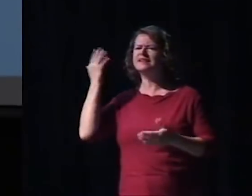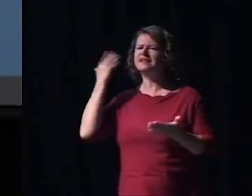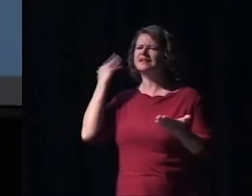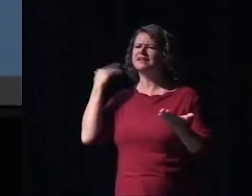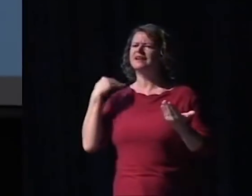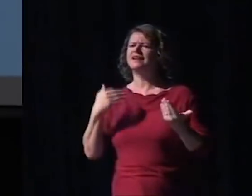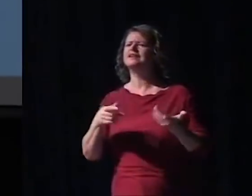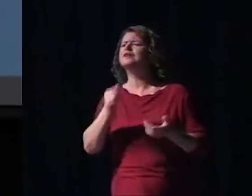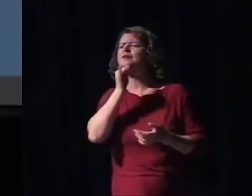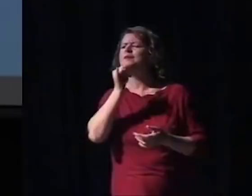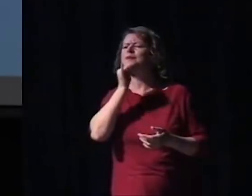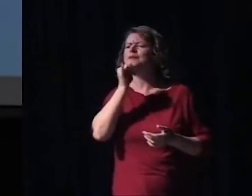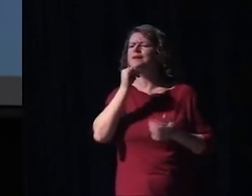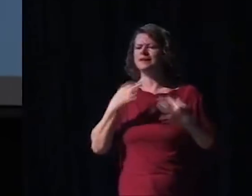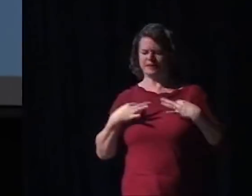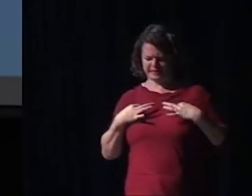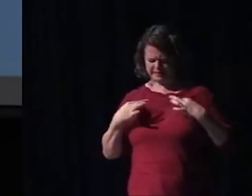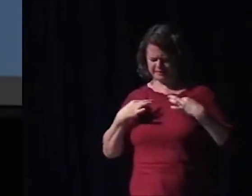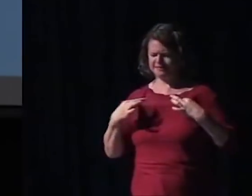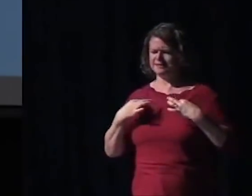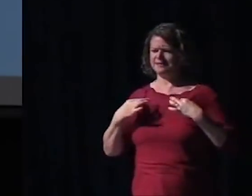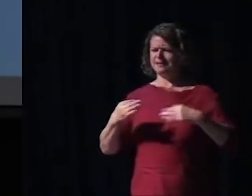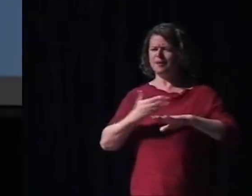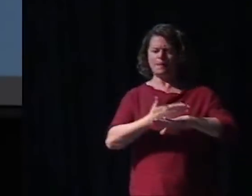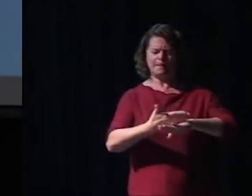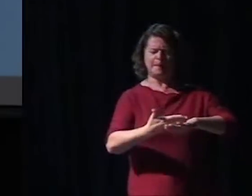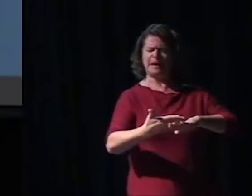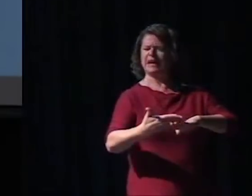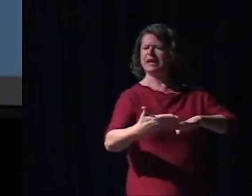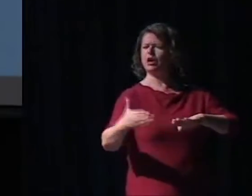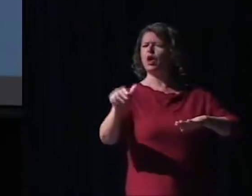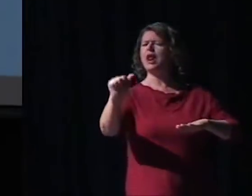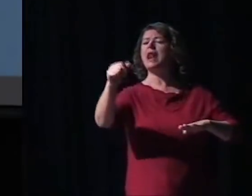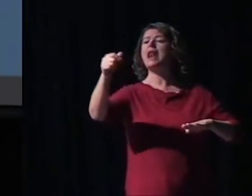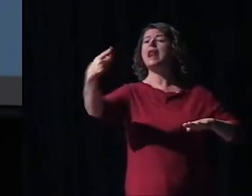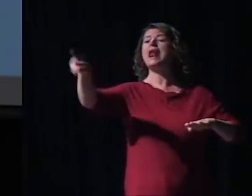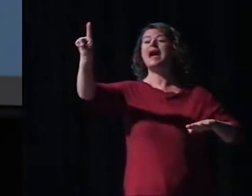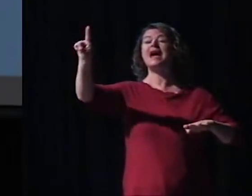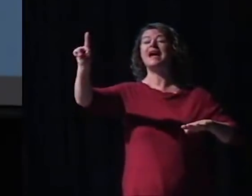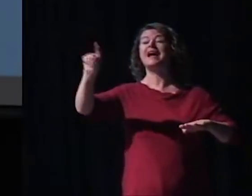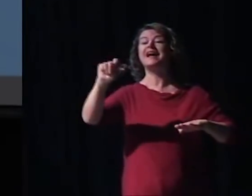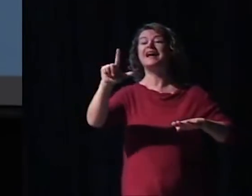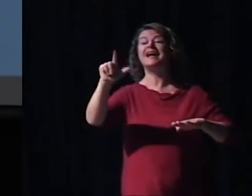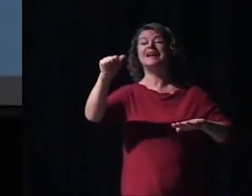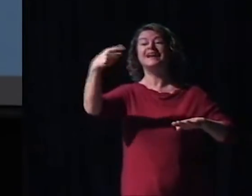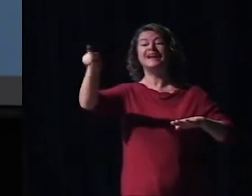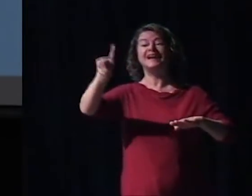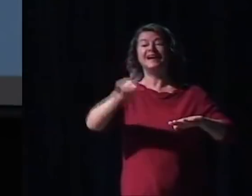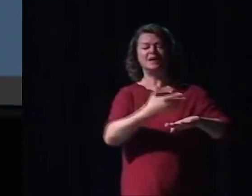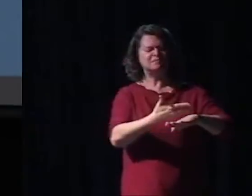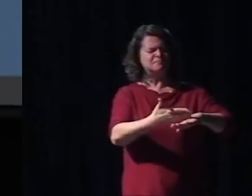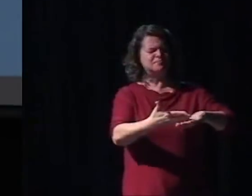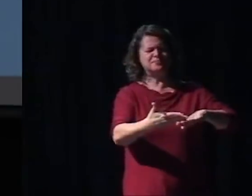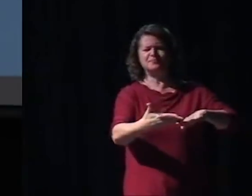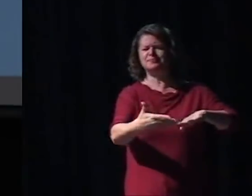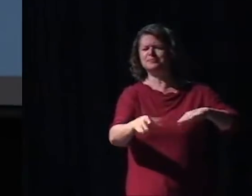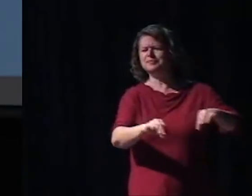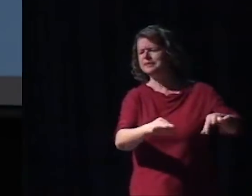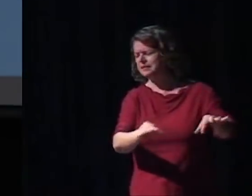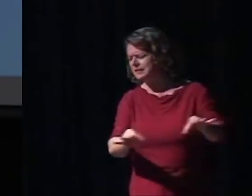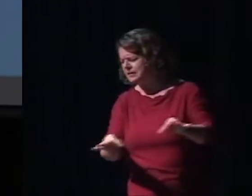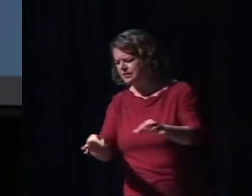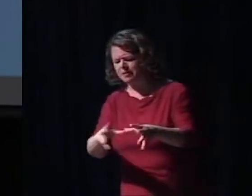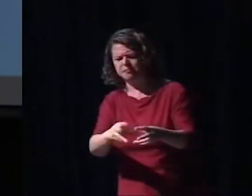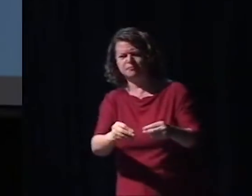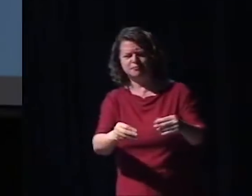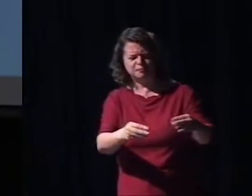tecido? O tecido era branquinho da lã. Você mergulhava, você batizava ele no vermelho, na cor vermelha carmesim, ó. Você mergulhava